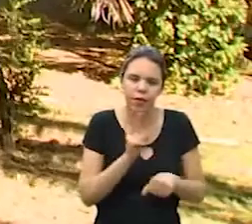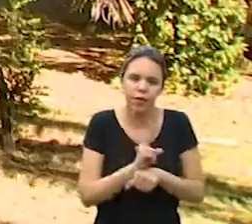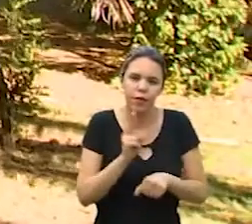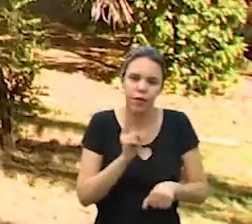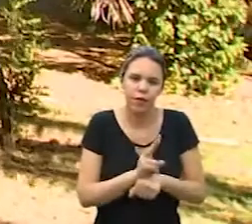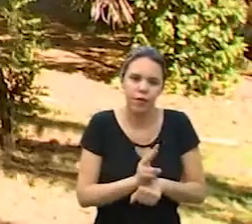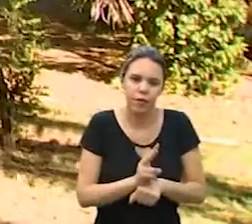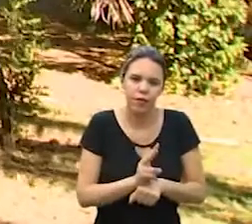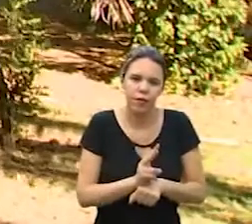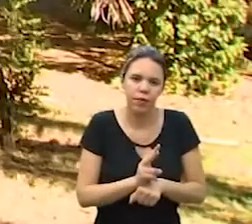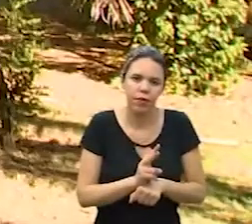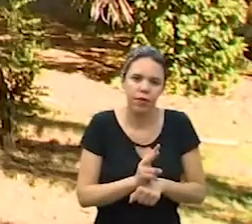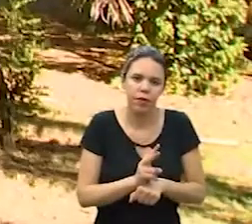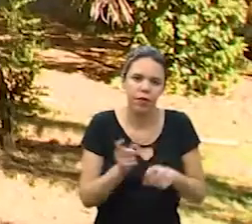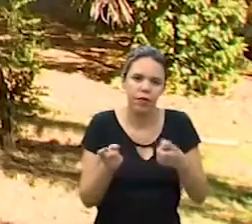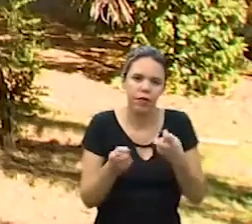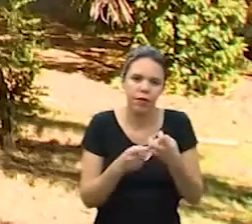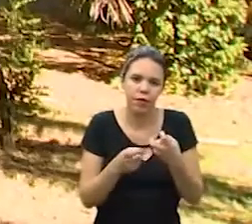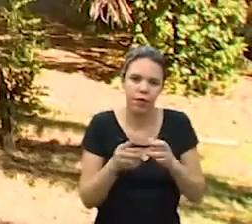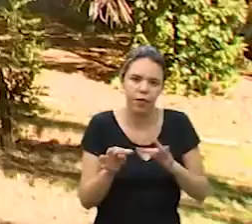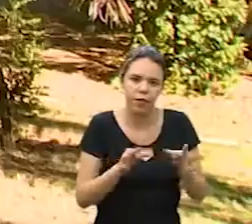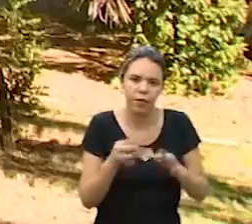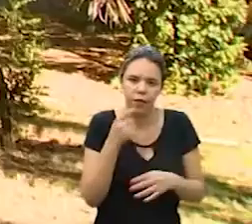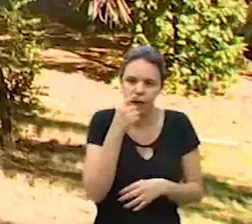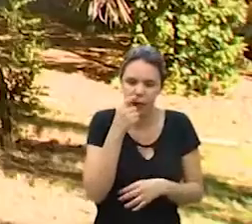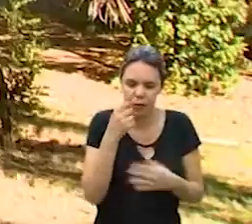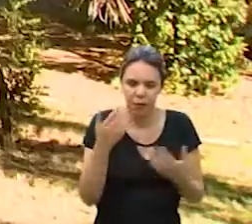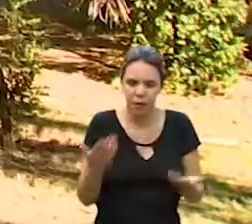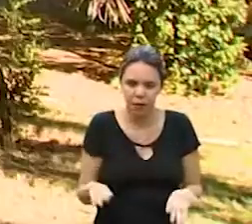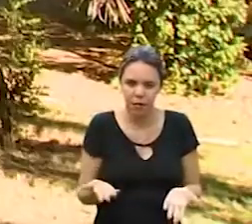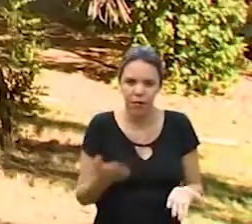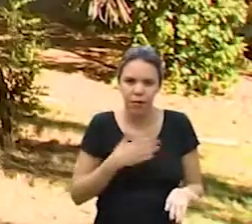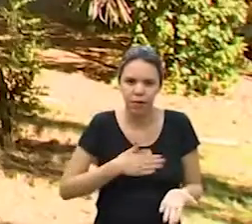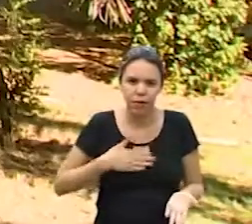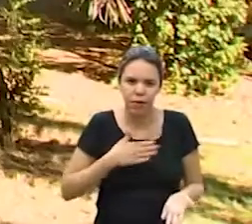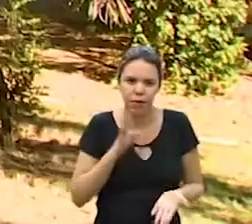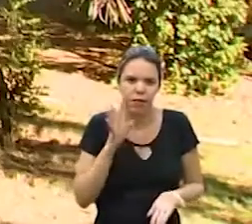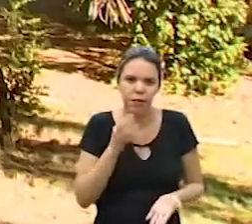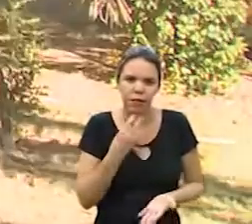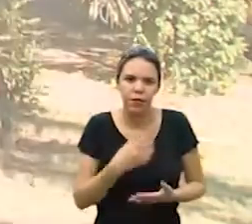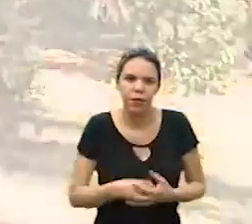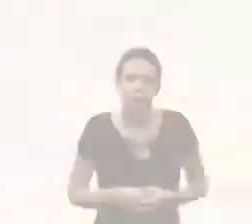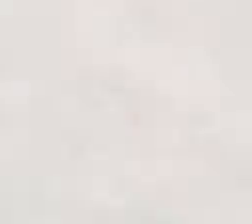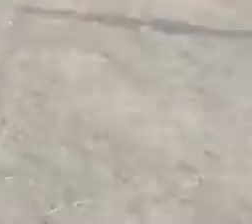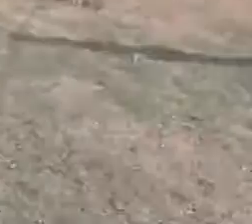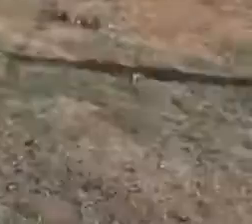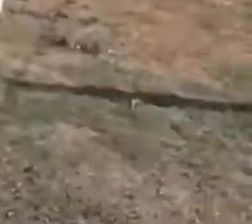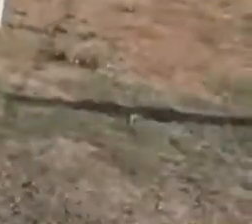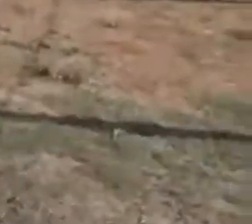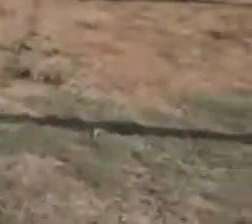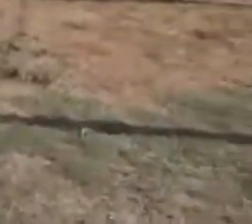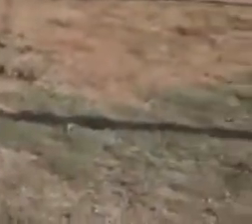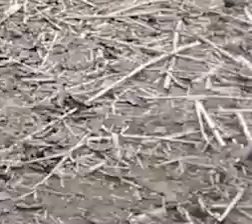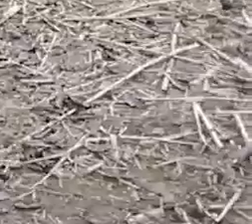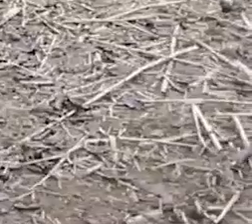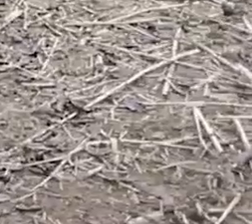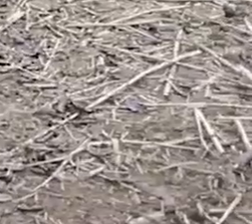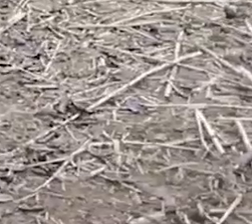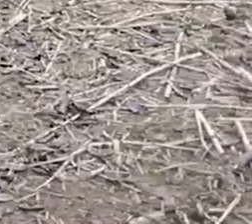alimento, proteção, vai ter cuidados veterinários, entendeu? É muito gratificante, muito gratificante.